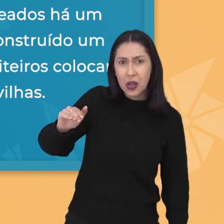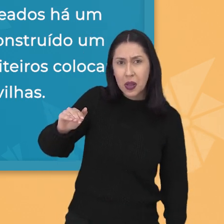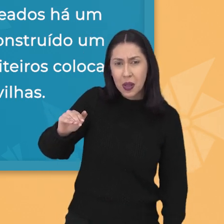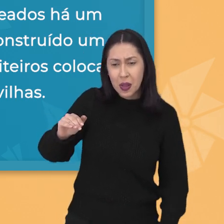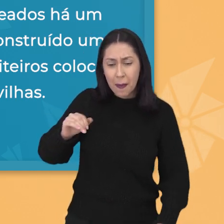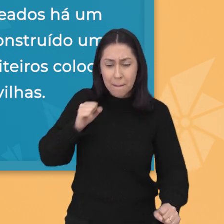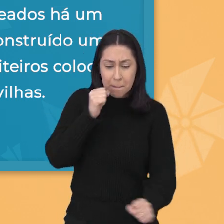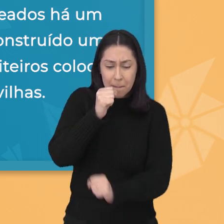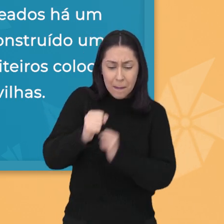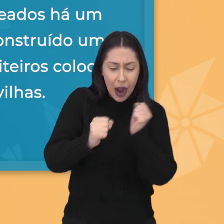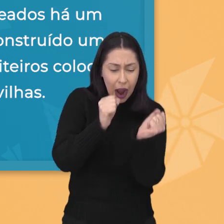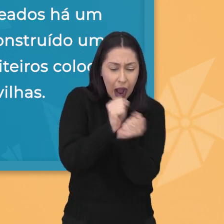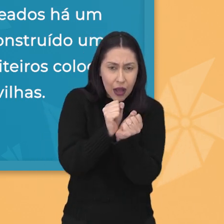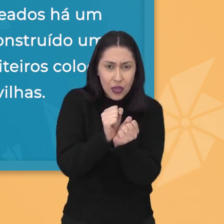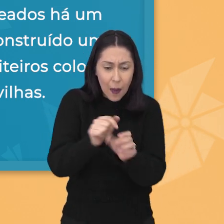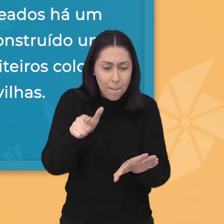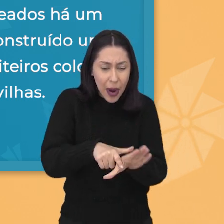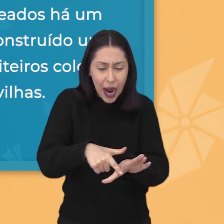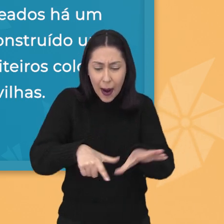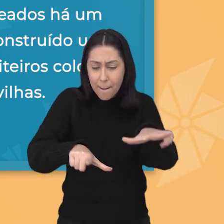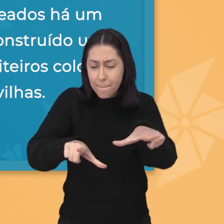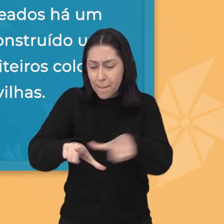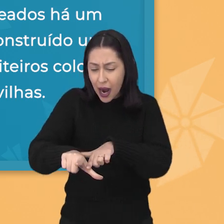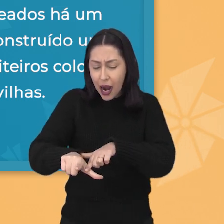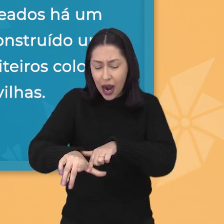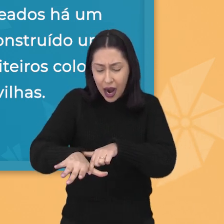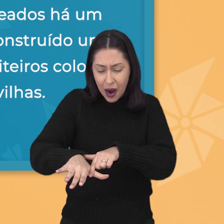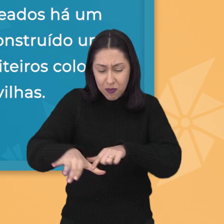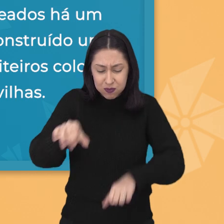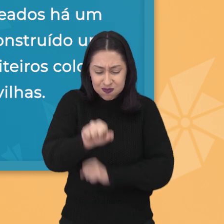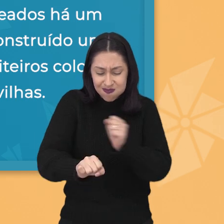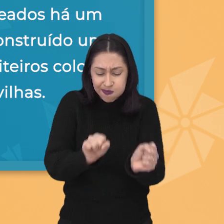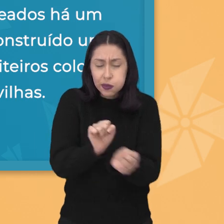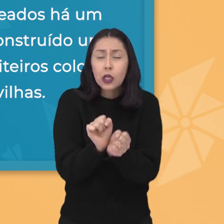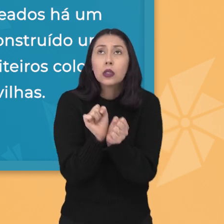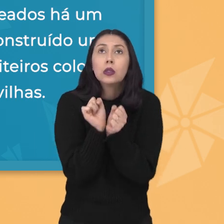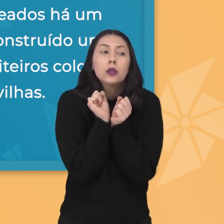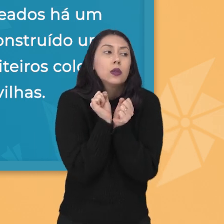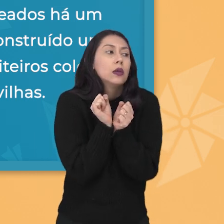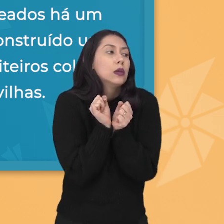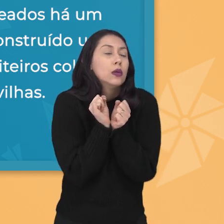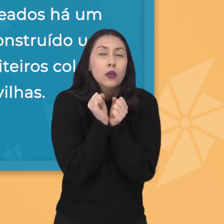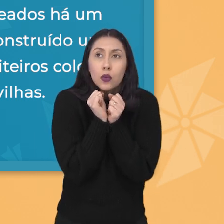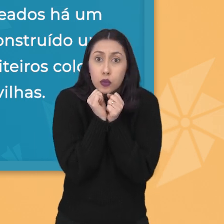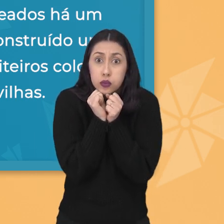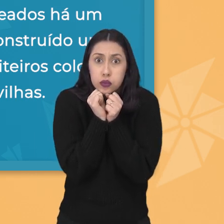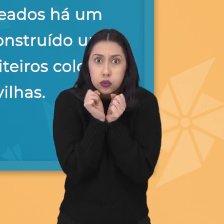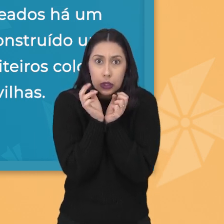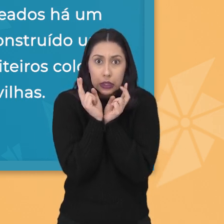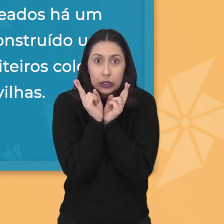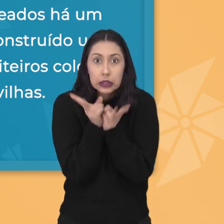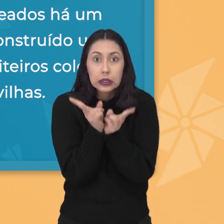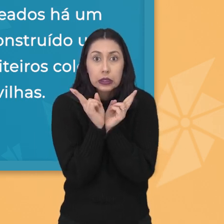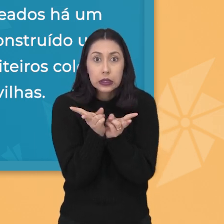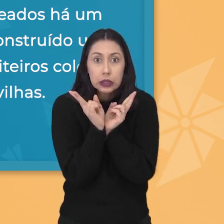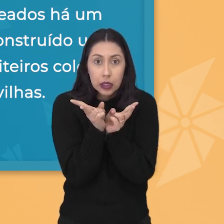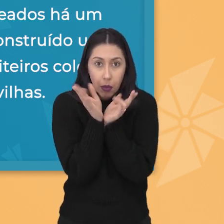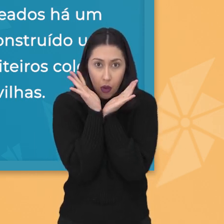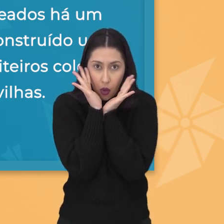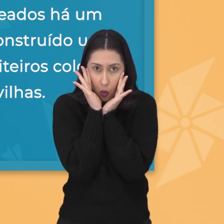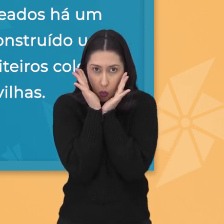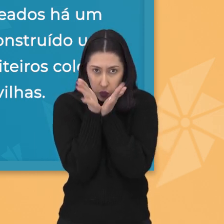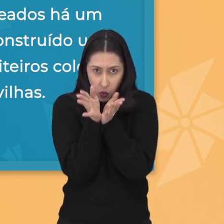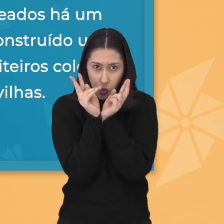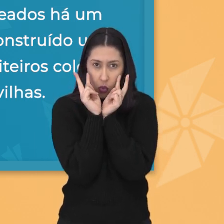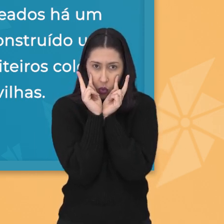pelas pernas e pelo pescoço, de tal maneira que tenham de permanecer imóveis e olhar tão só